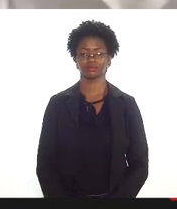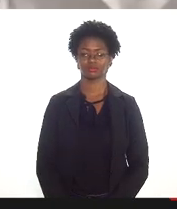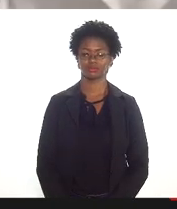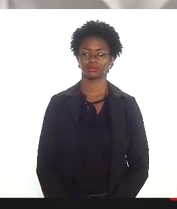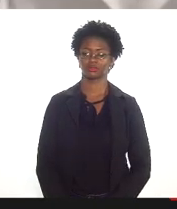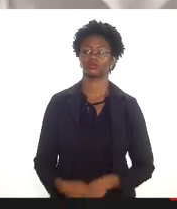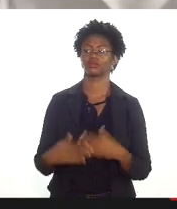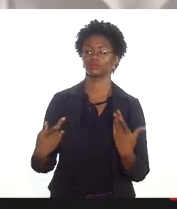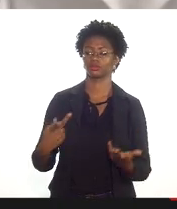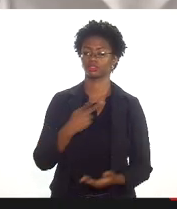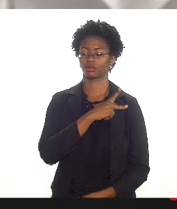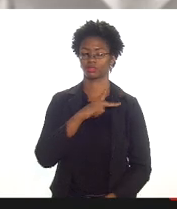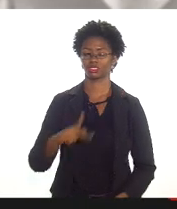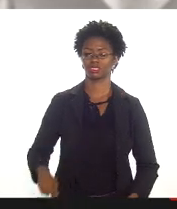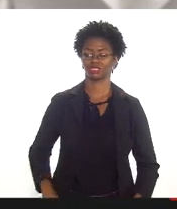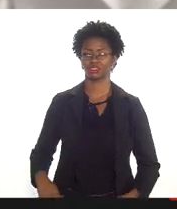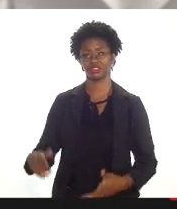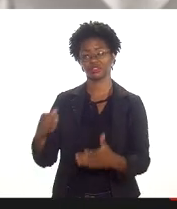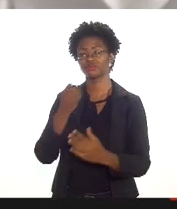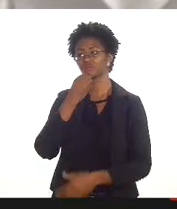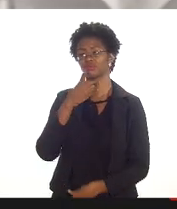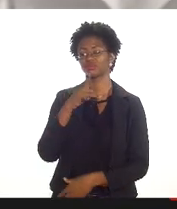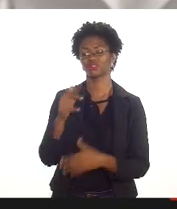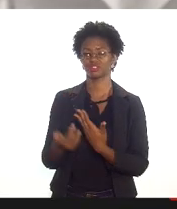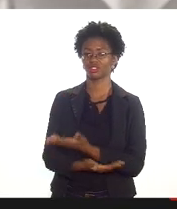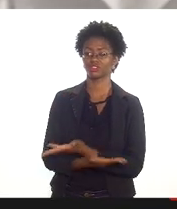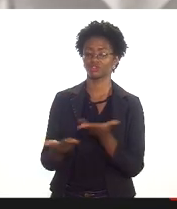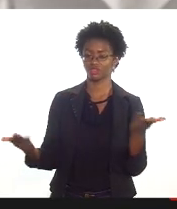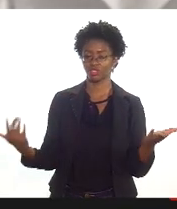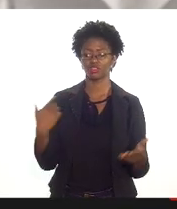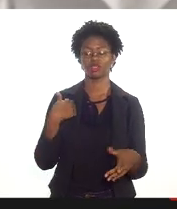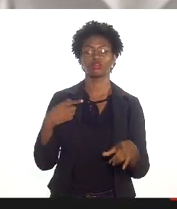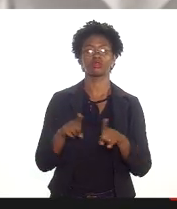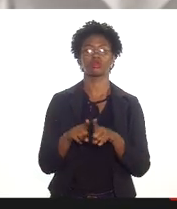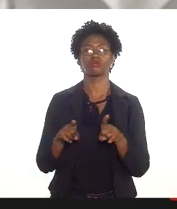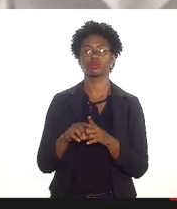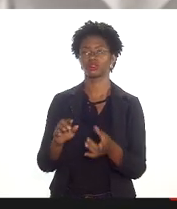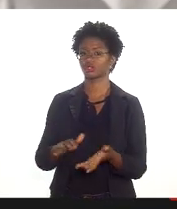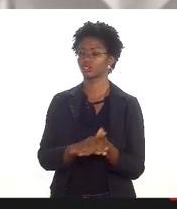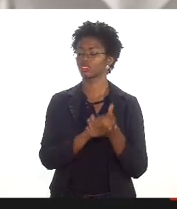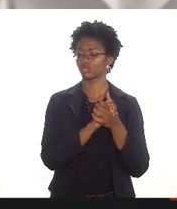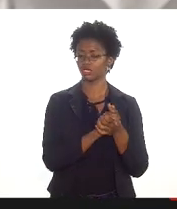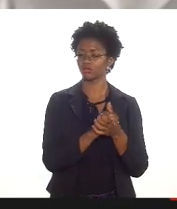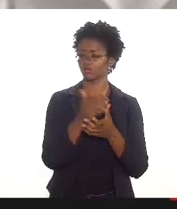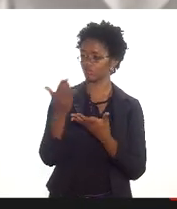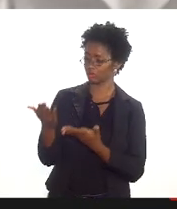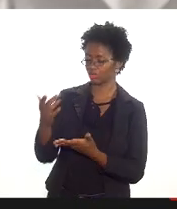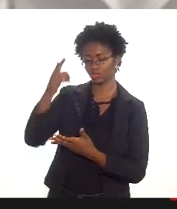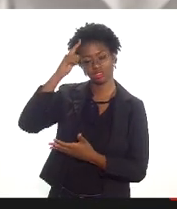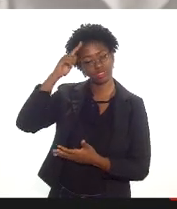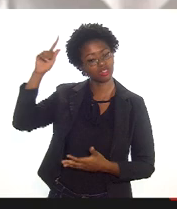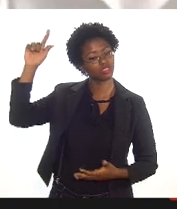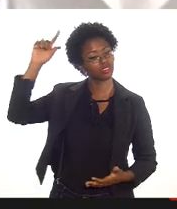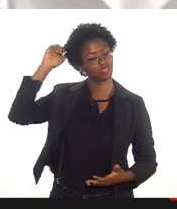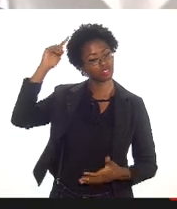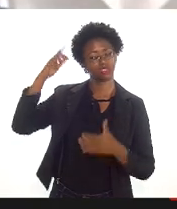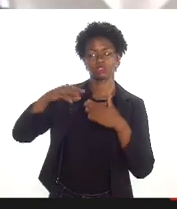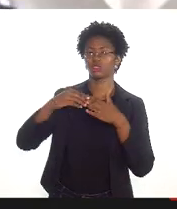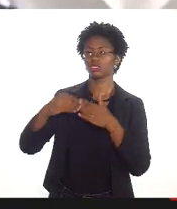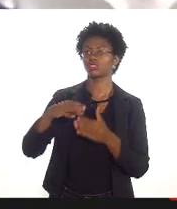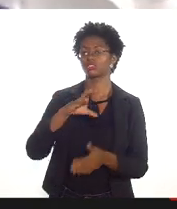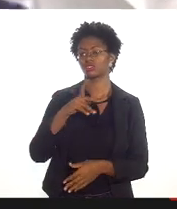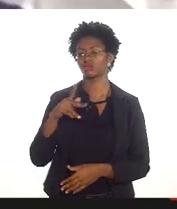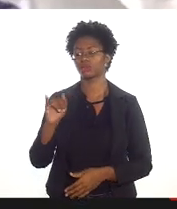Presidente, bom dia a todas e todos. Eu quero também aqui saudar não só Vossa Excelência na condução dessa